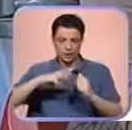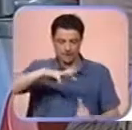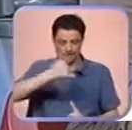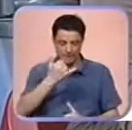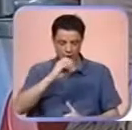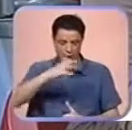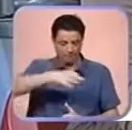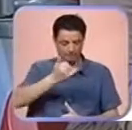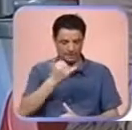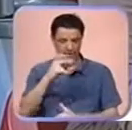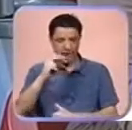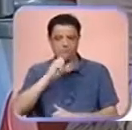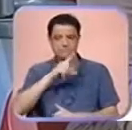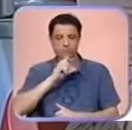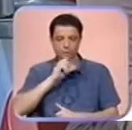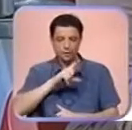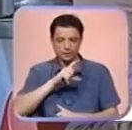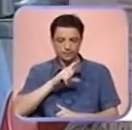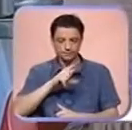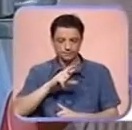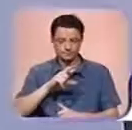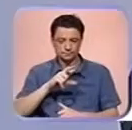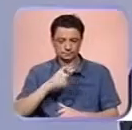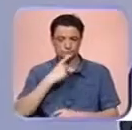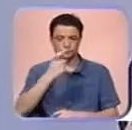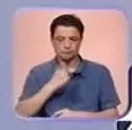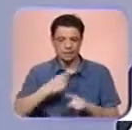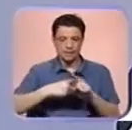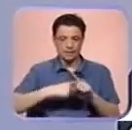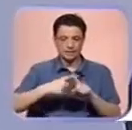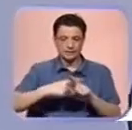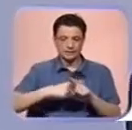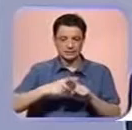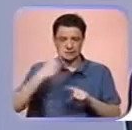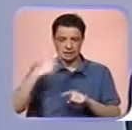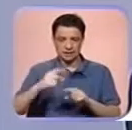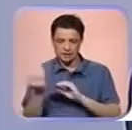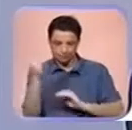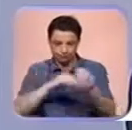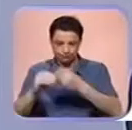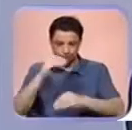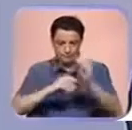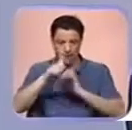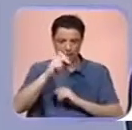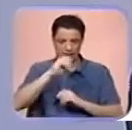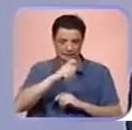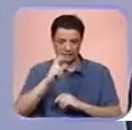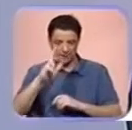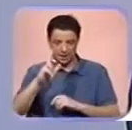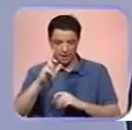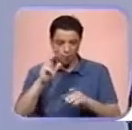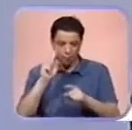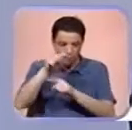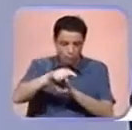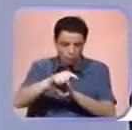também é feita por laser. Muito bem. É uma pergunta muito interessante, porque vimos agora as aplicações de laser, de energia, no fundo do olho, não é?